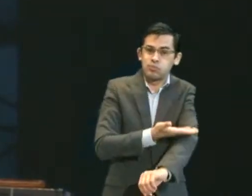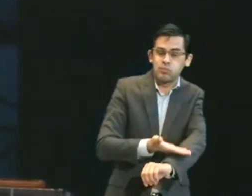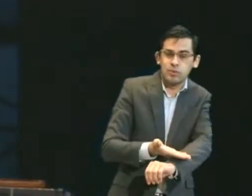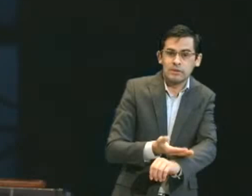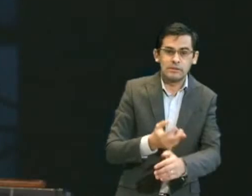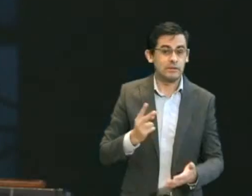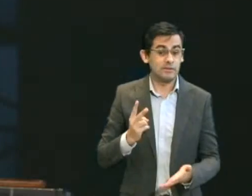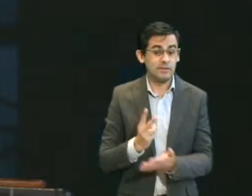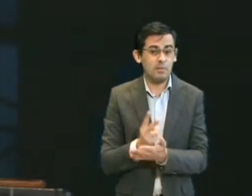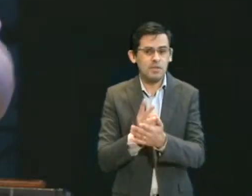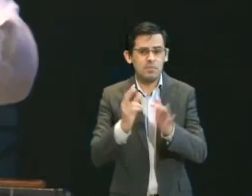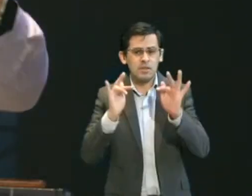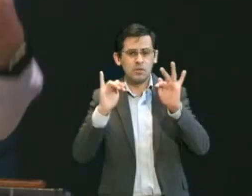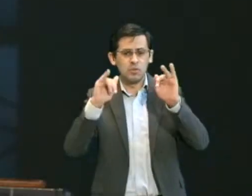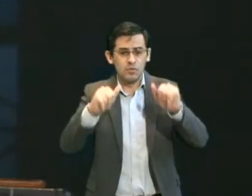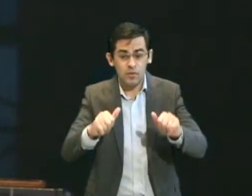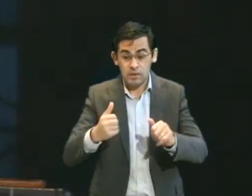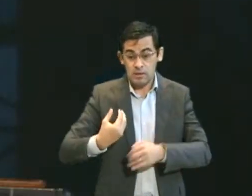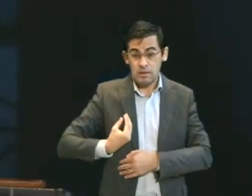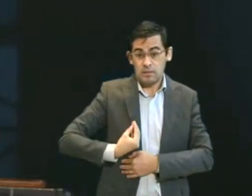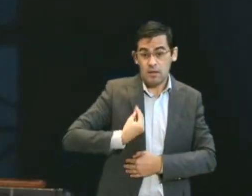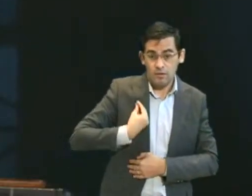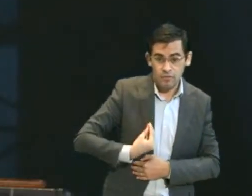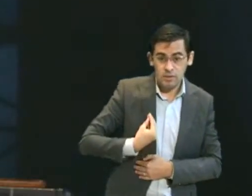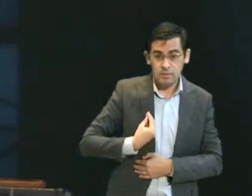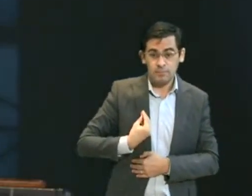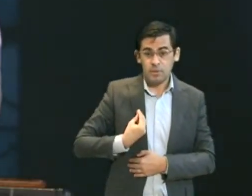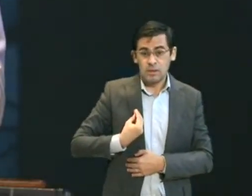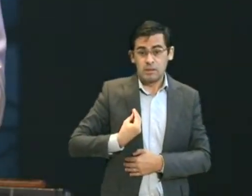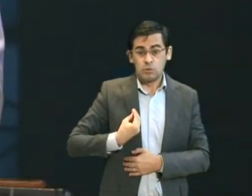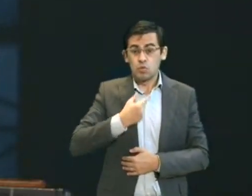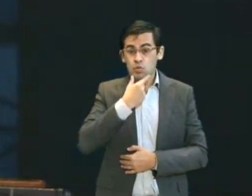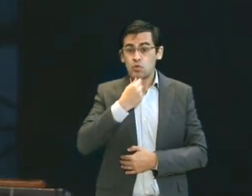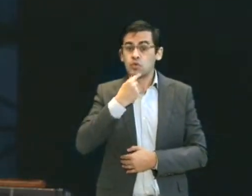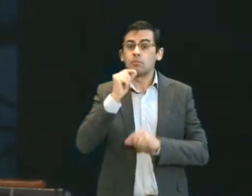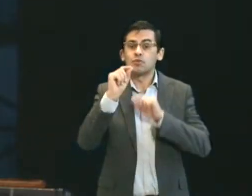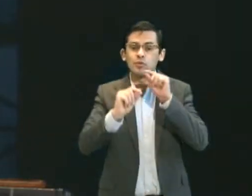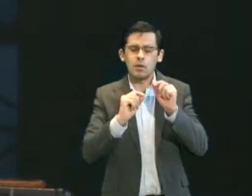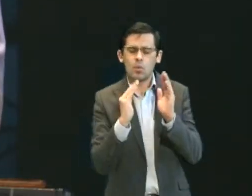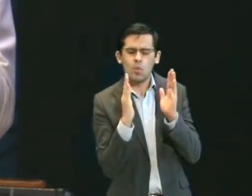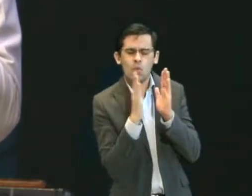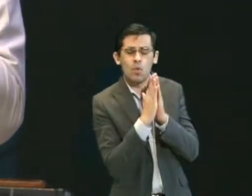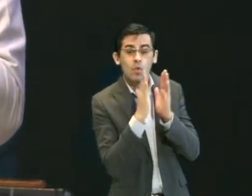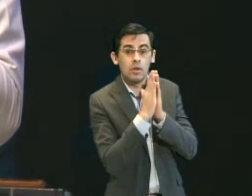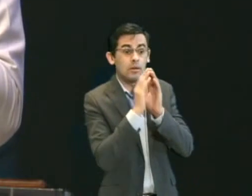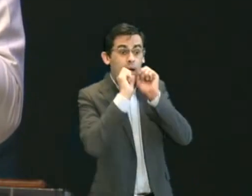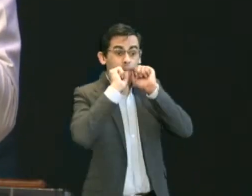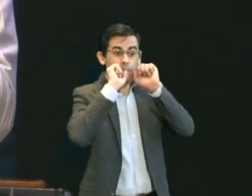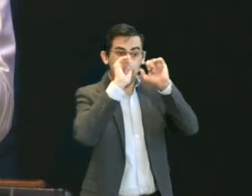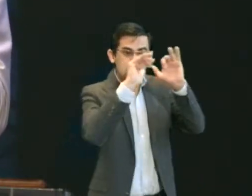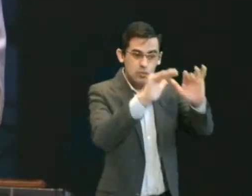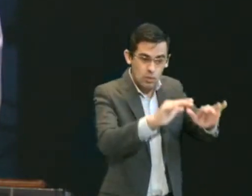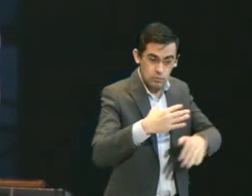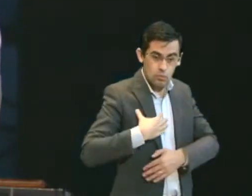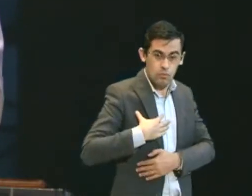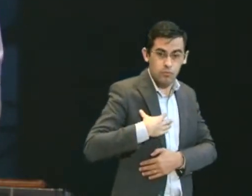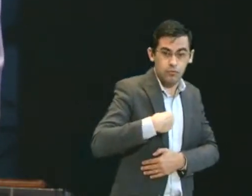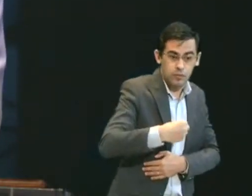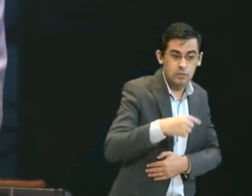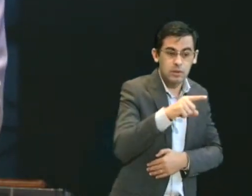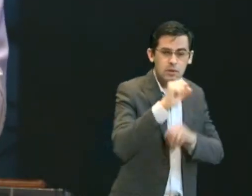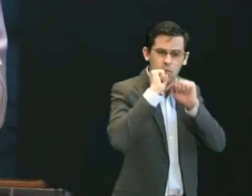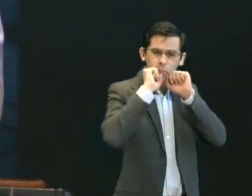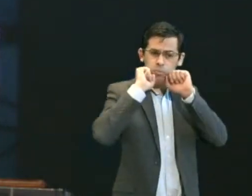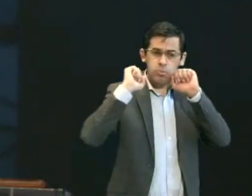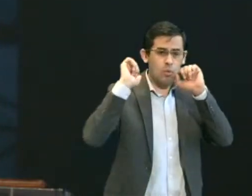no final da vida desses patriarcas da fé, eles liberando bênção sobre os seus filhos. Isaac